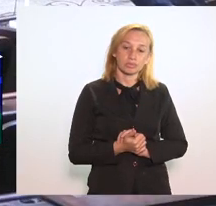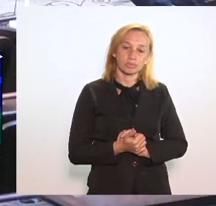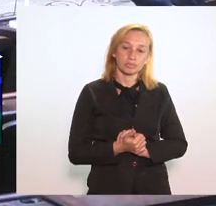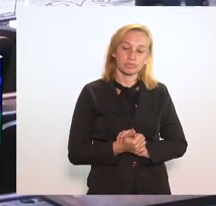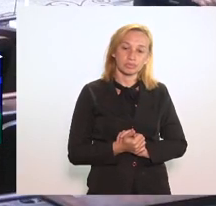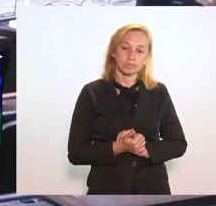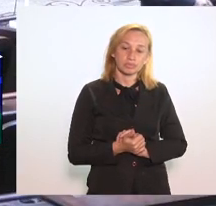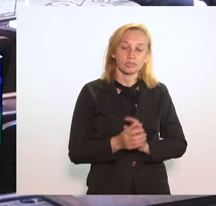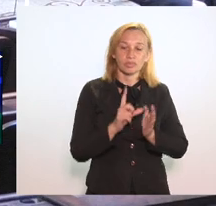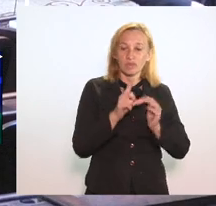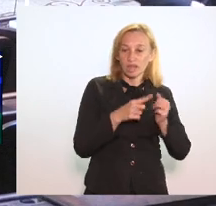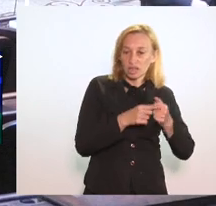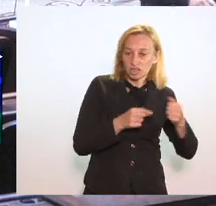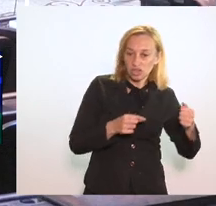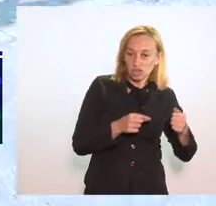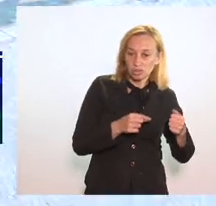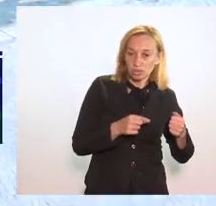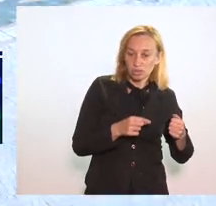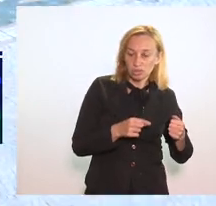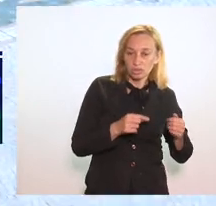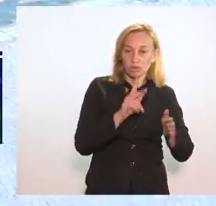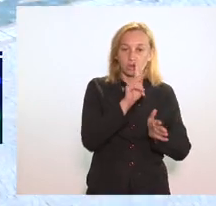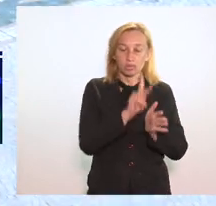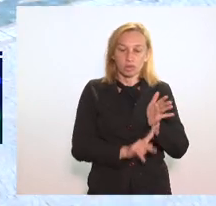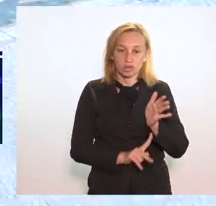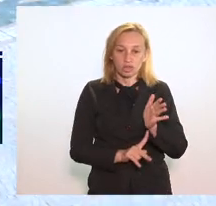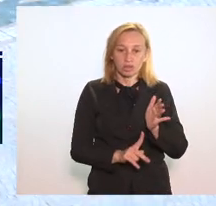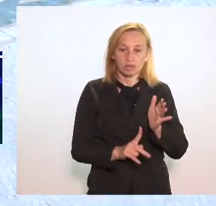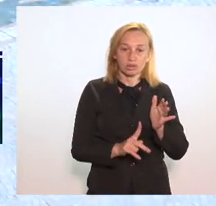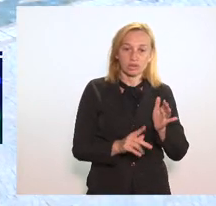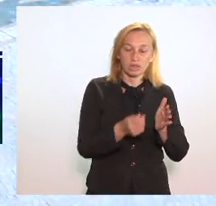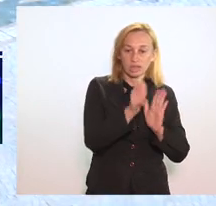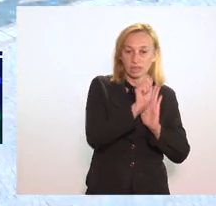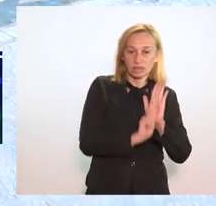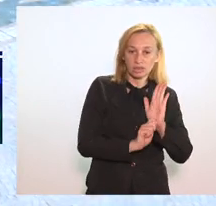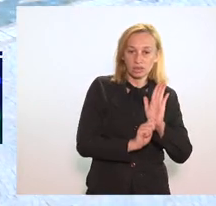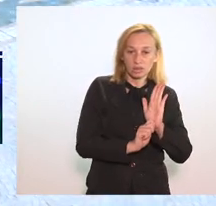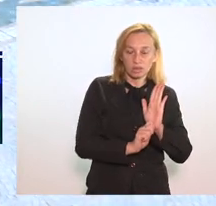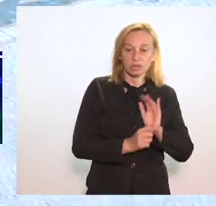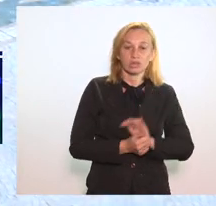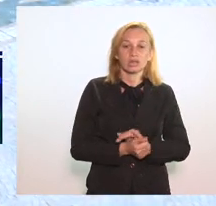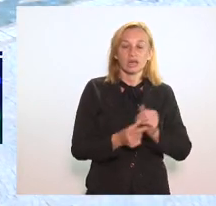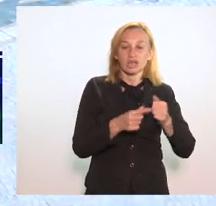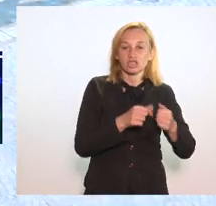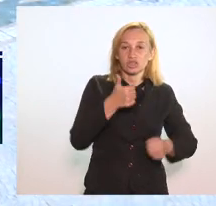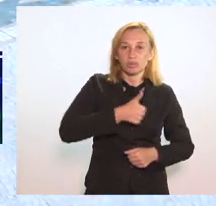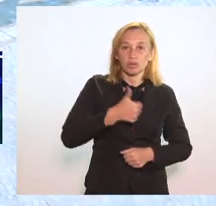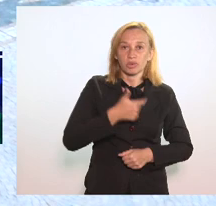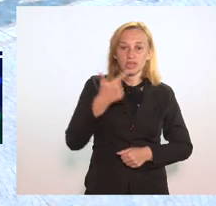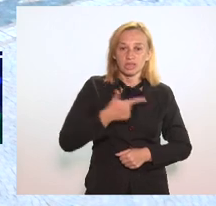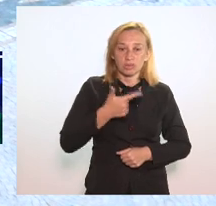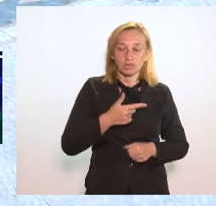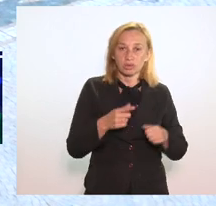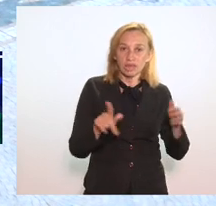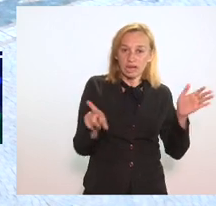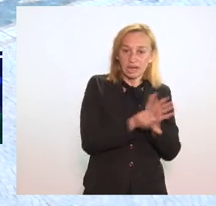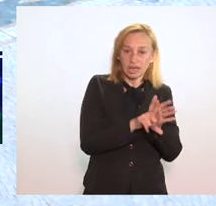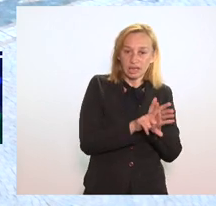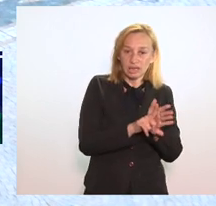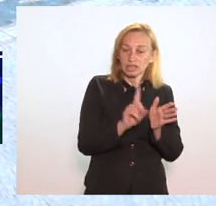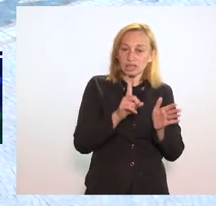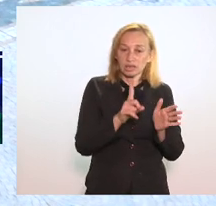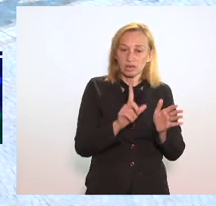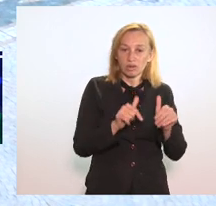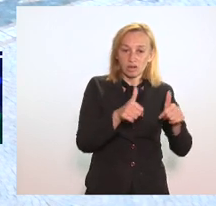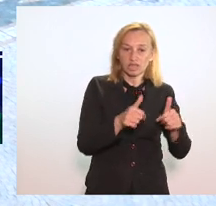um artigo acrescente o artigo ao projeto com a seguinte redação o disposto nos artigos 1º e 2º desta lei não